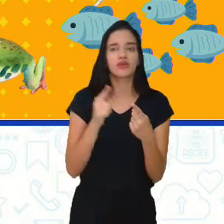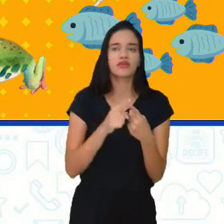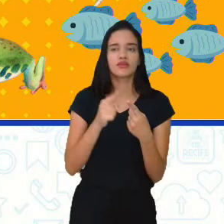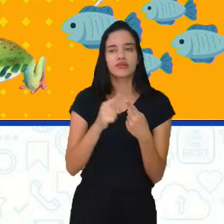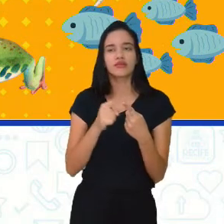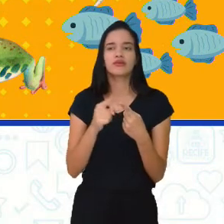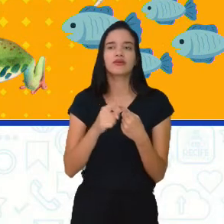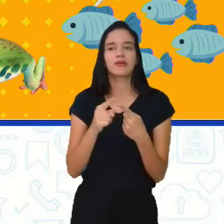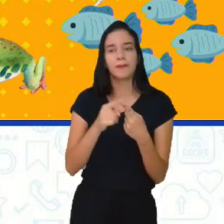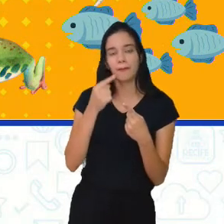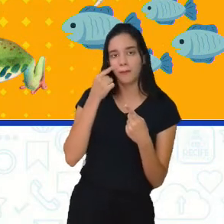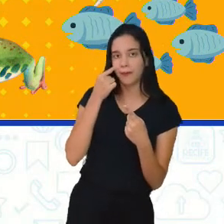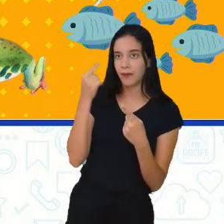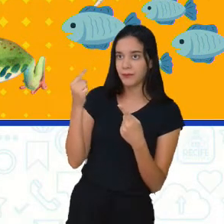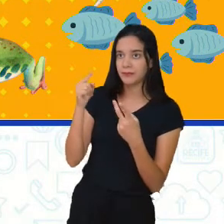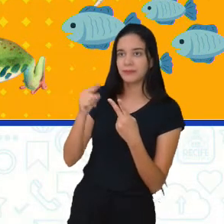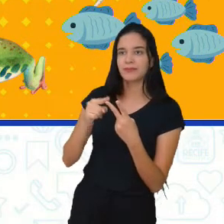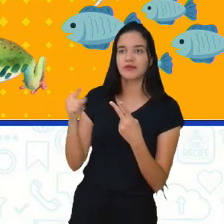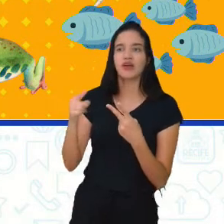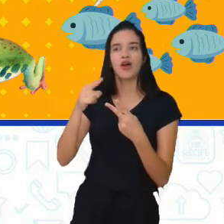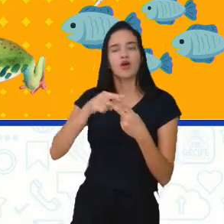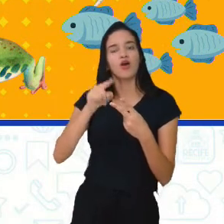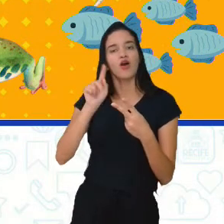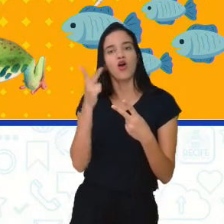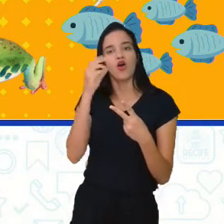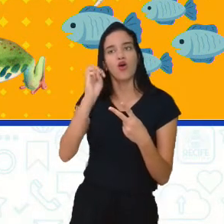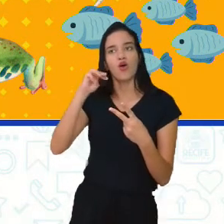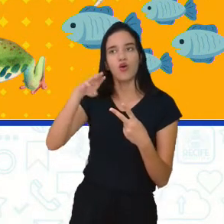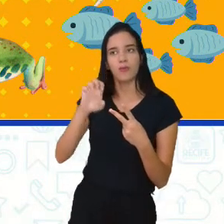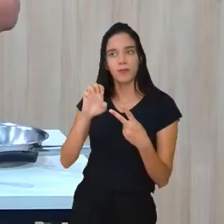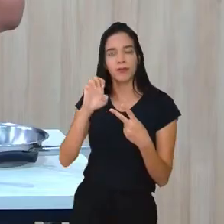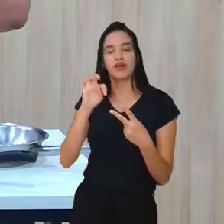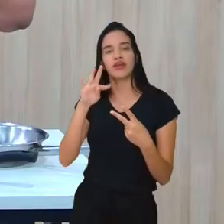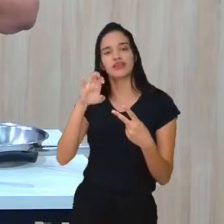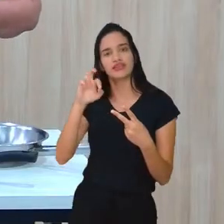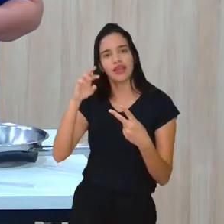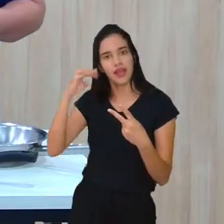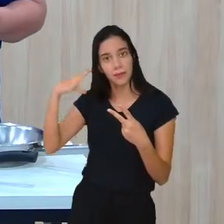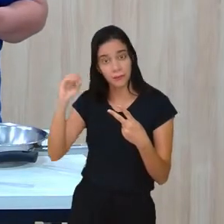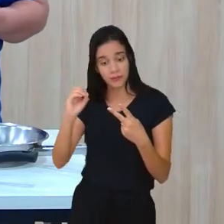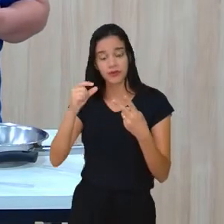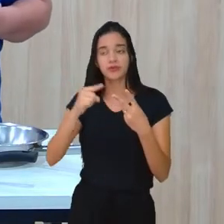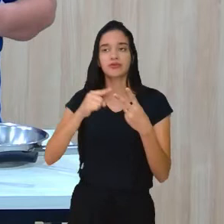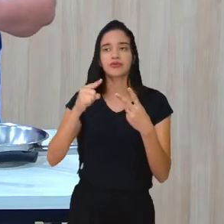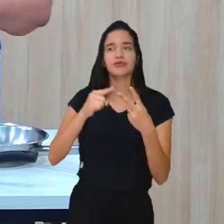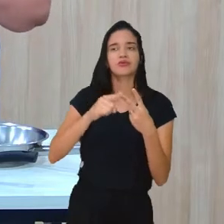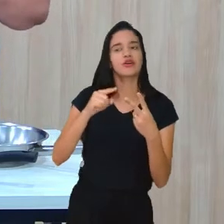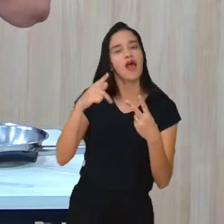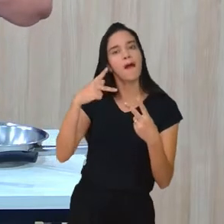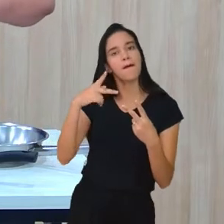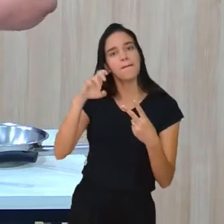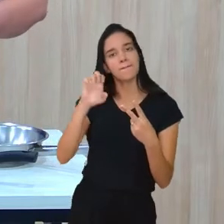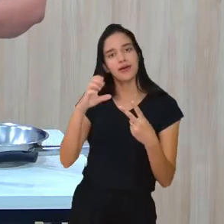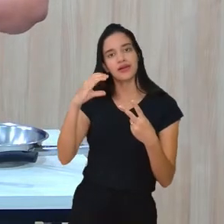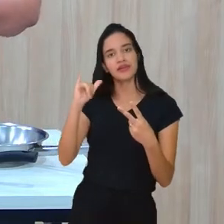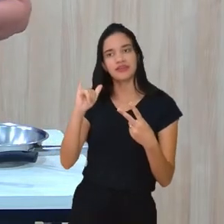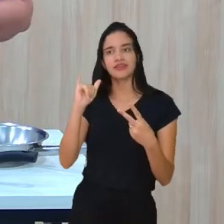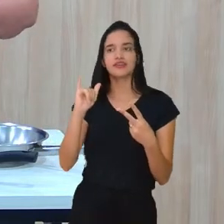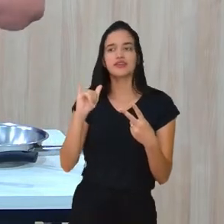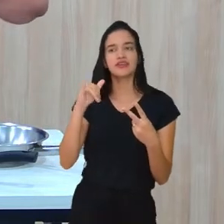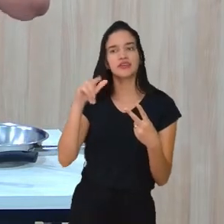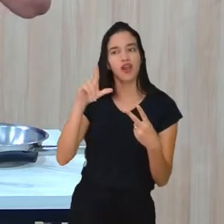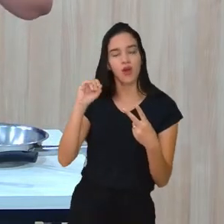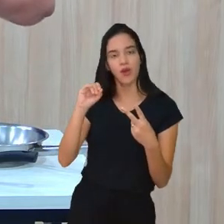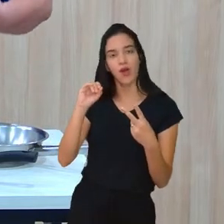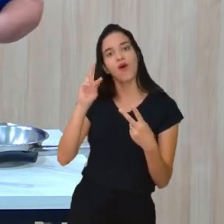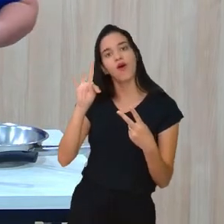e persilotérmicos. Esses termos, gente, quer dizer que existe um grupo de seres vivos que têm a capacidade